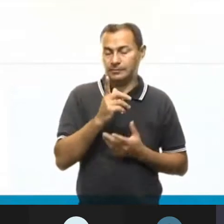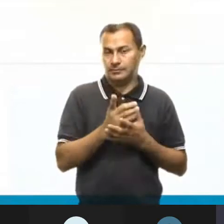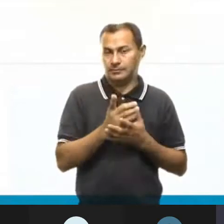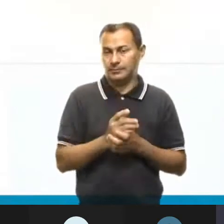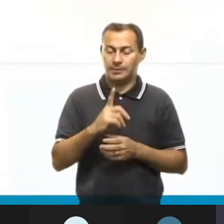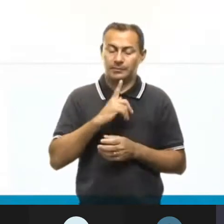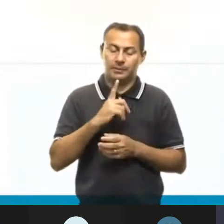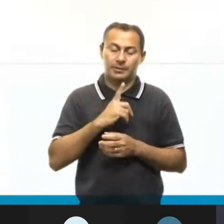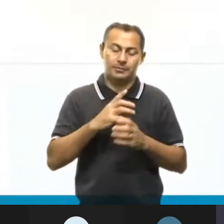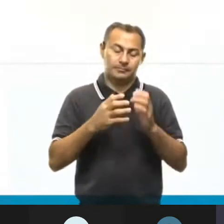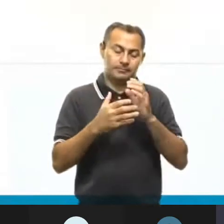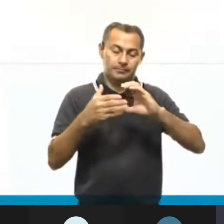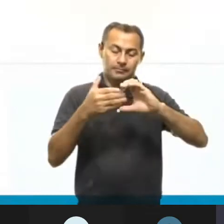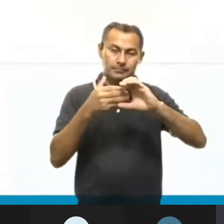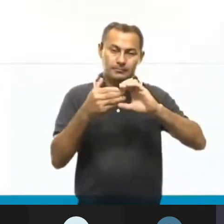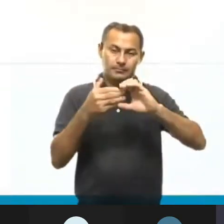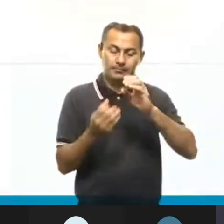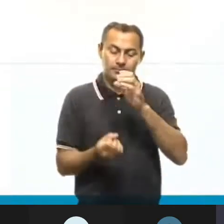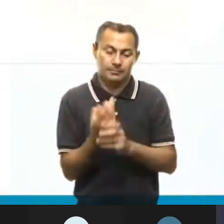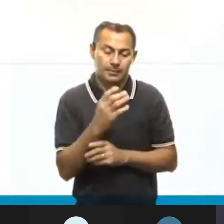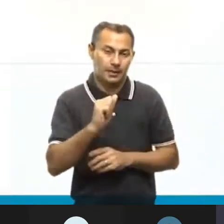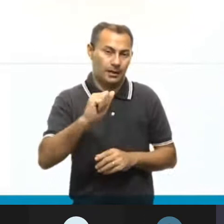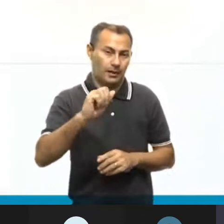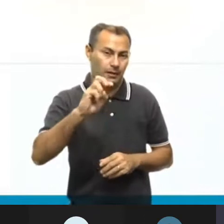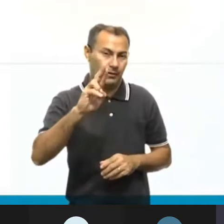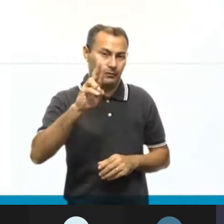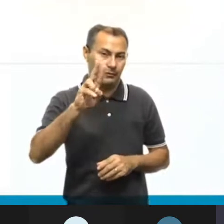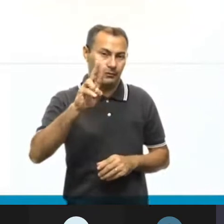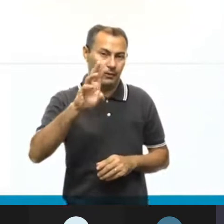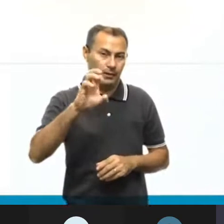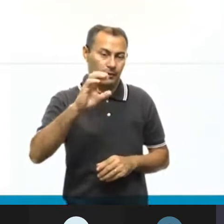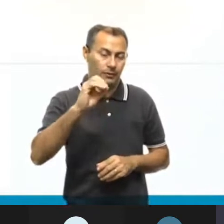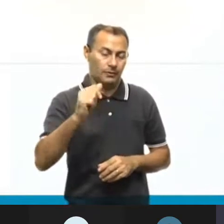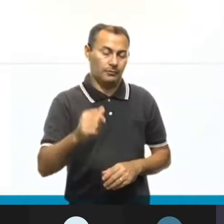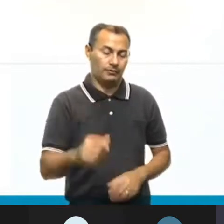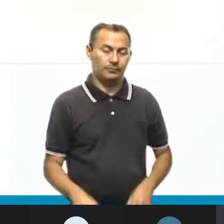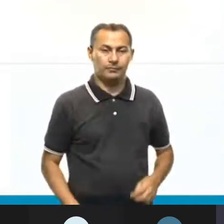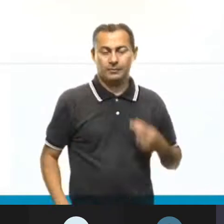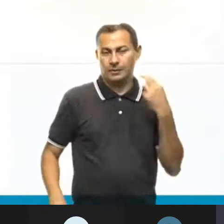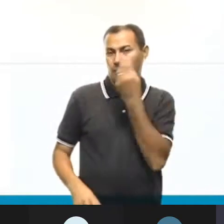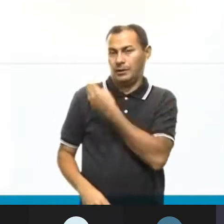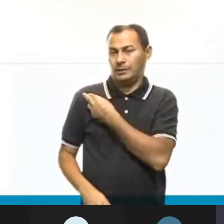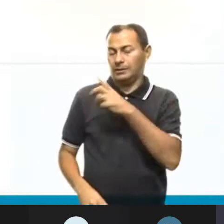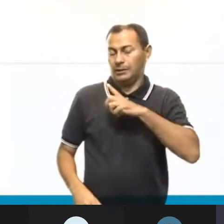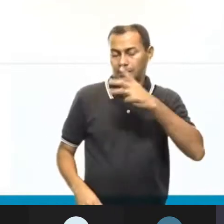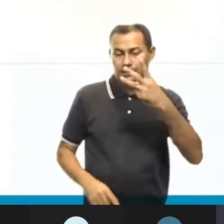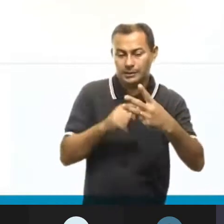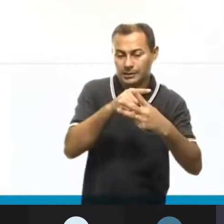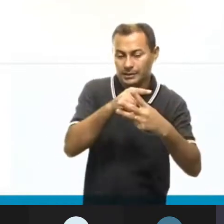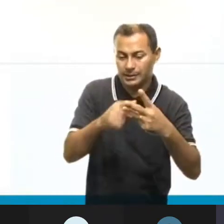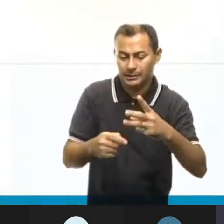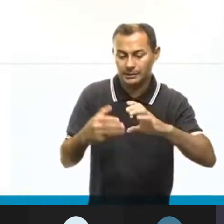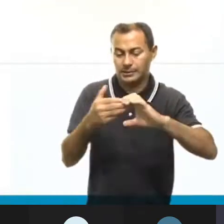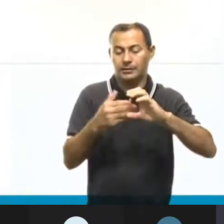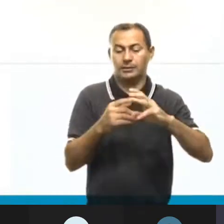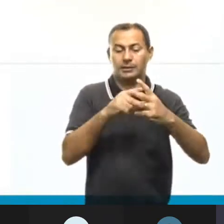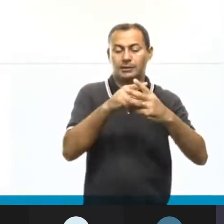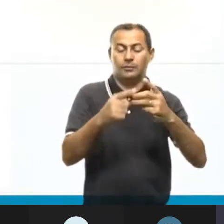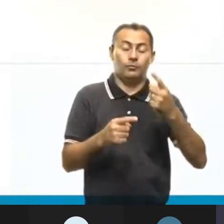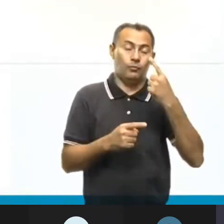as células que formam ali, né, o alvéolo, as células do alvéolo. Nós temos 3 tipos de célula.